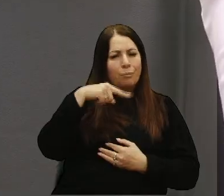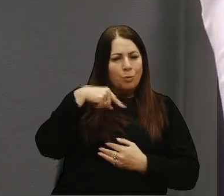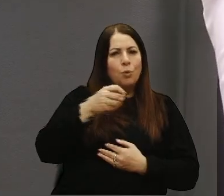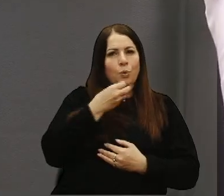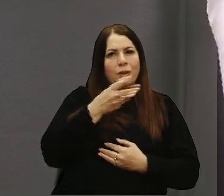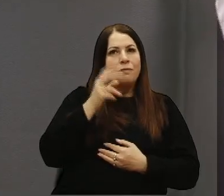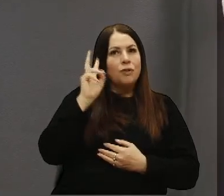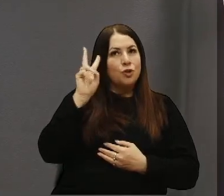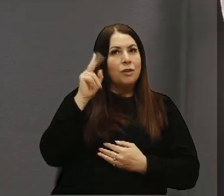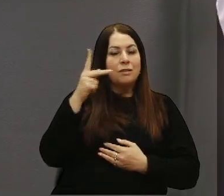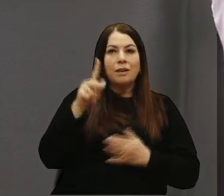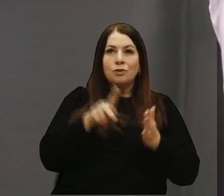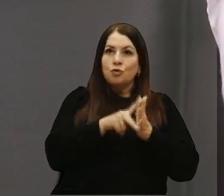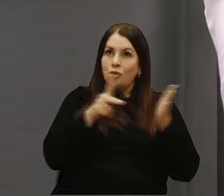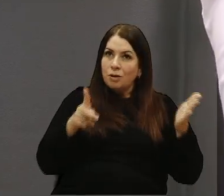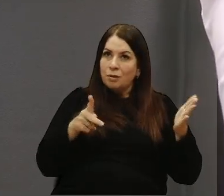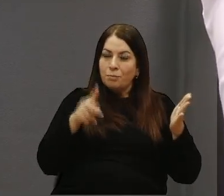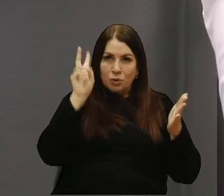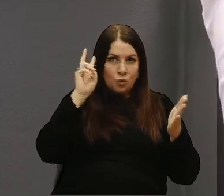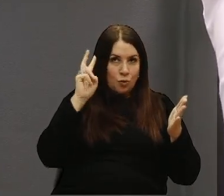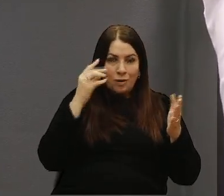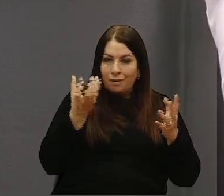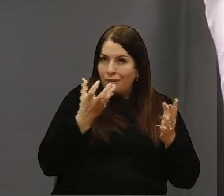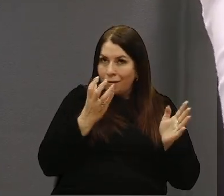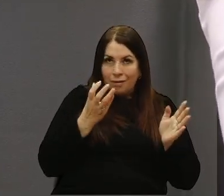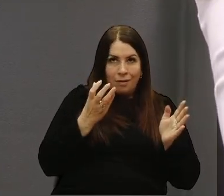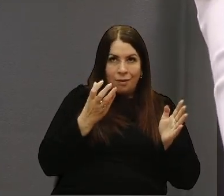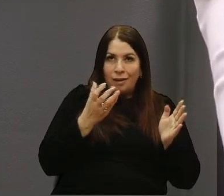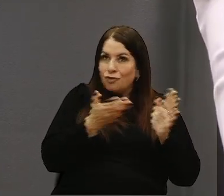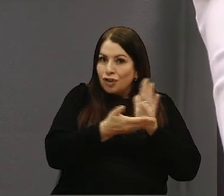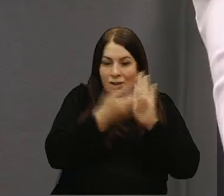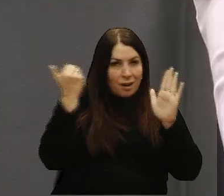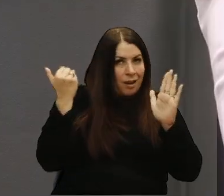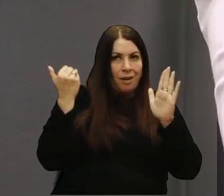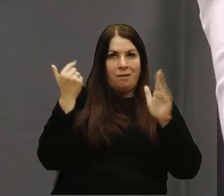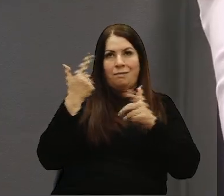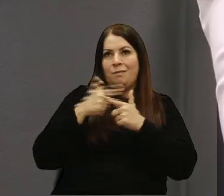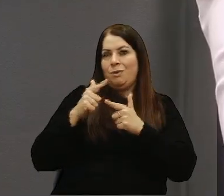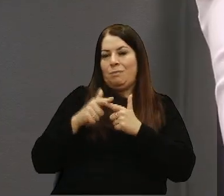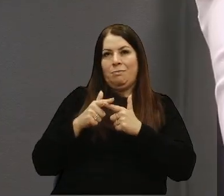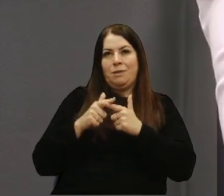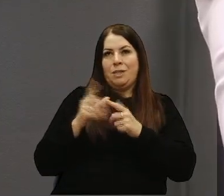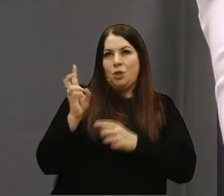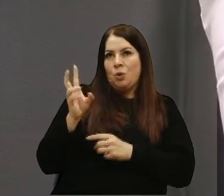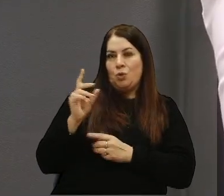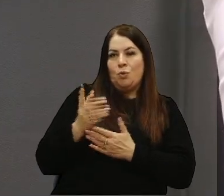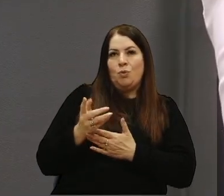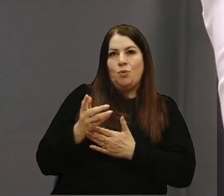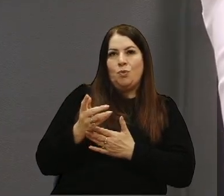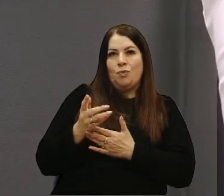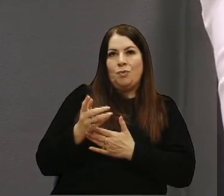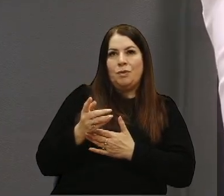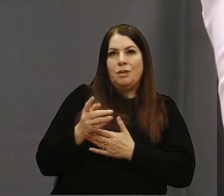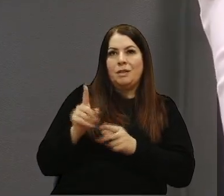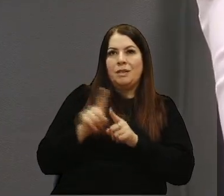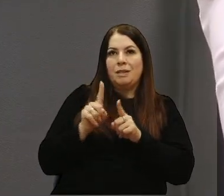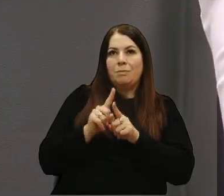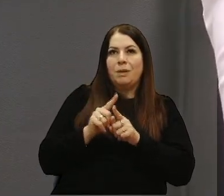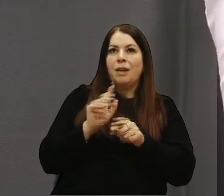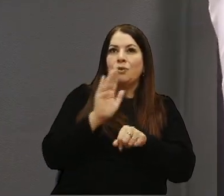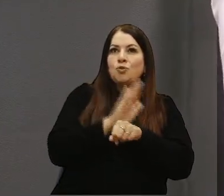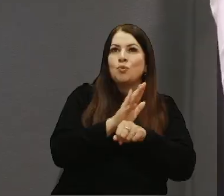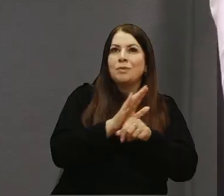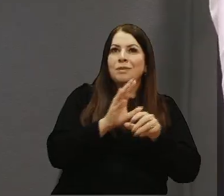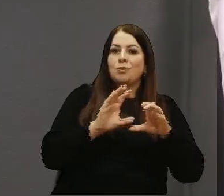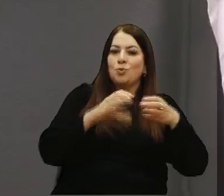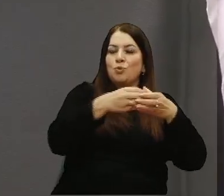no jornal. Beleza, mas a história que a gente quer é de tirar ela desse problema das drogas, né? E que se sustenta facções, onde